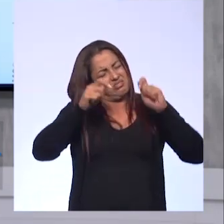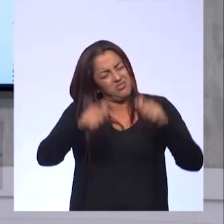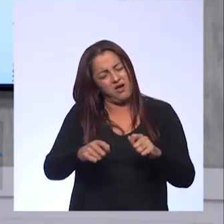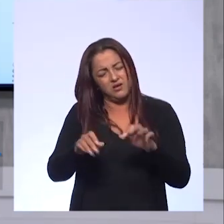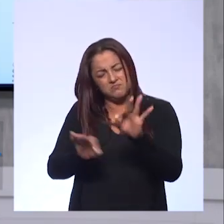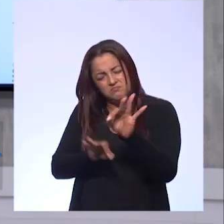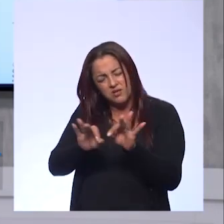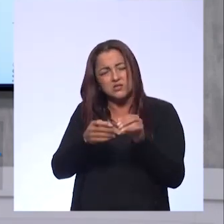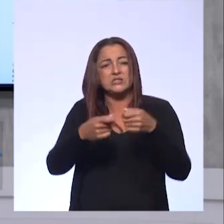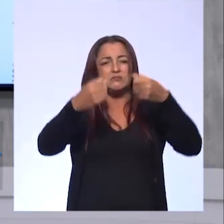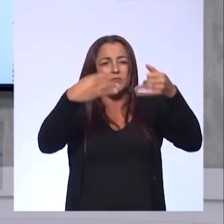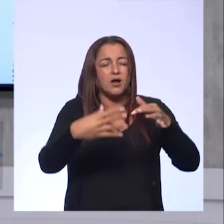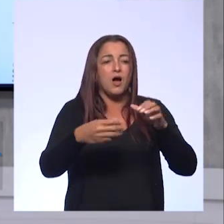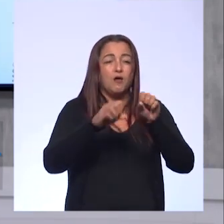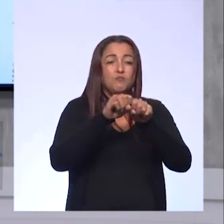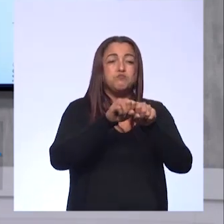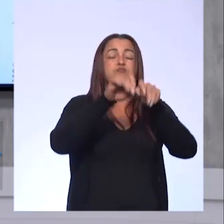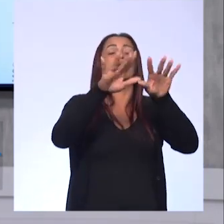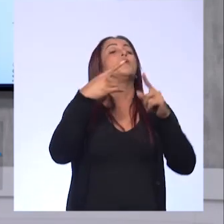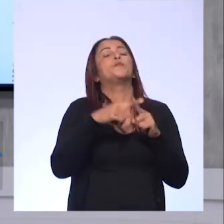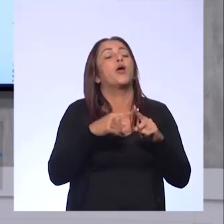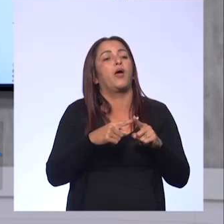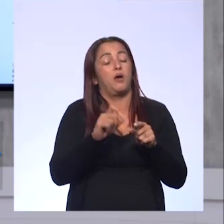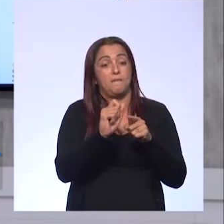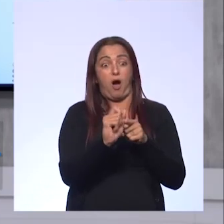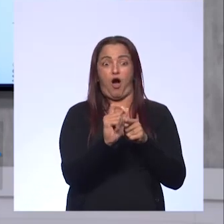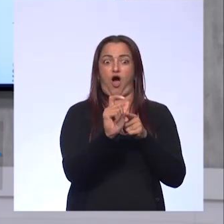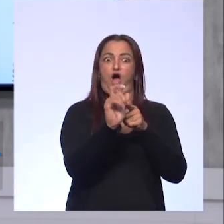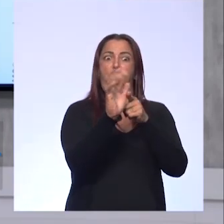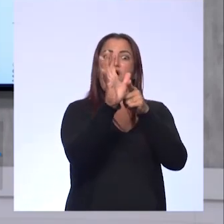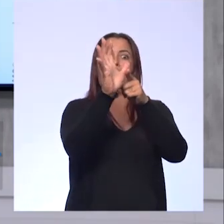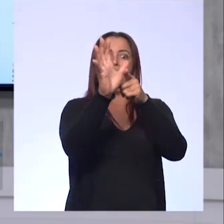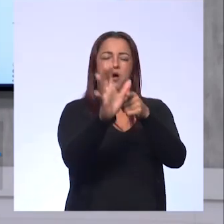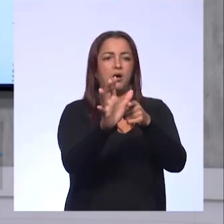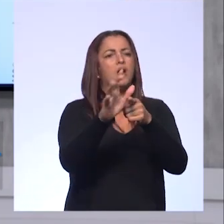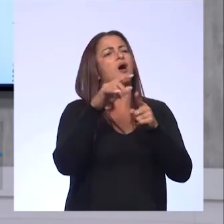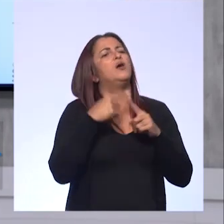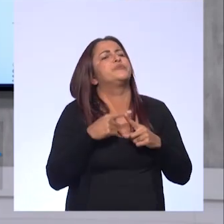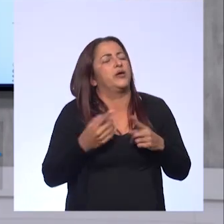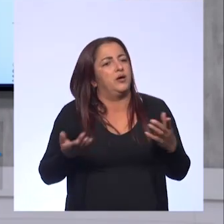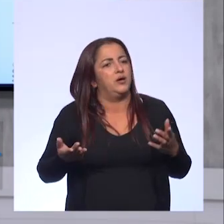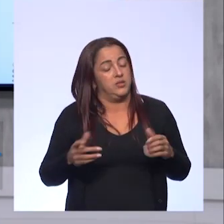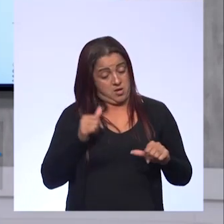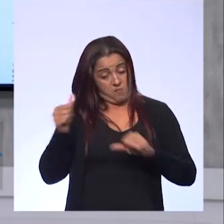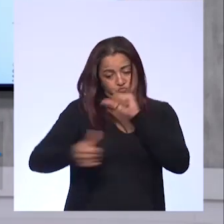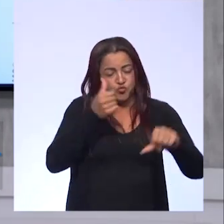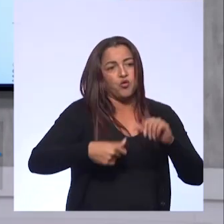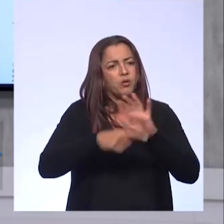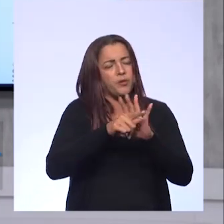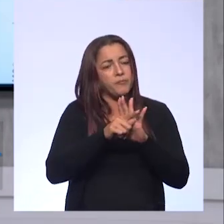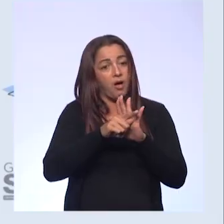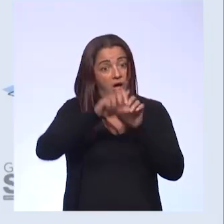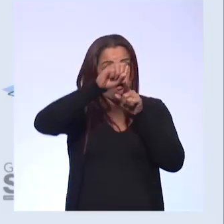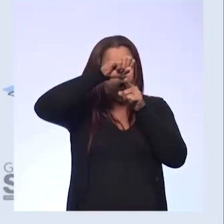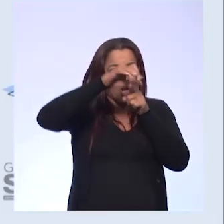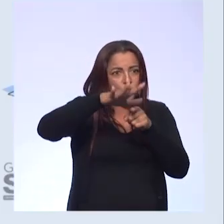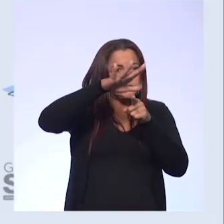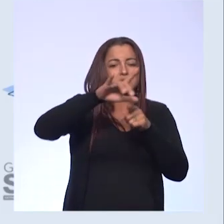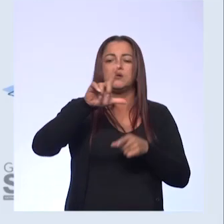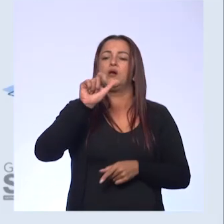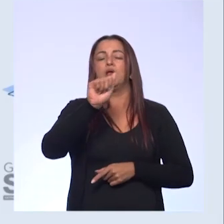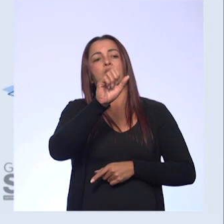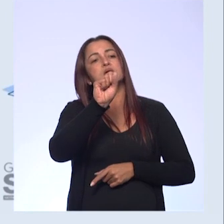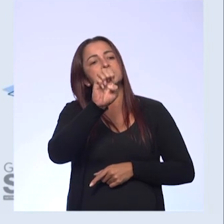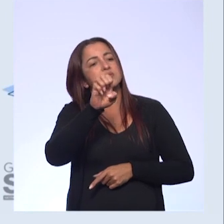justifique a ocorrência de brilho por que que eu viro aumentou porque o quê que foi alterado Nessa onda que a luz do laser vamos lá letra